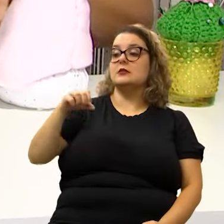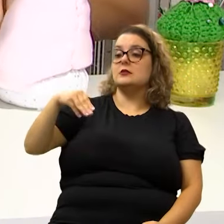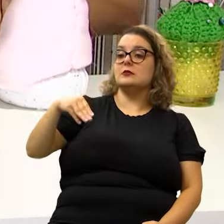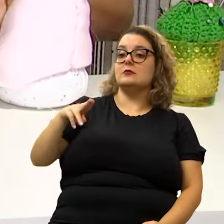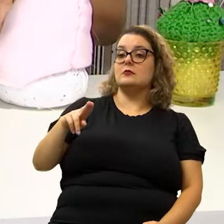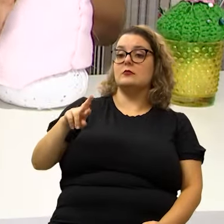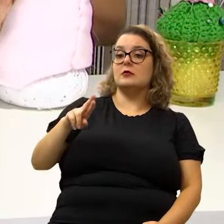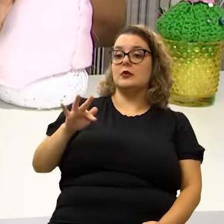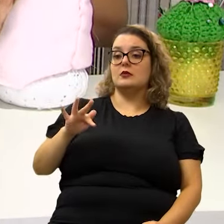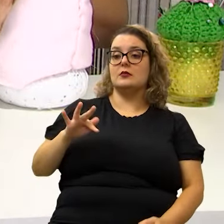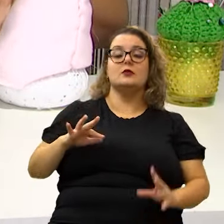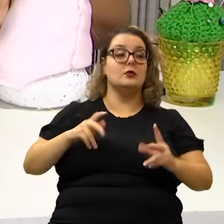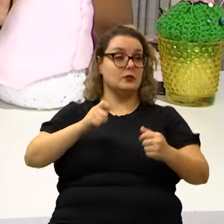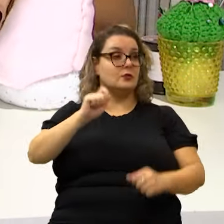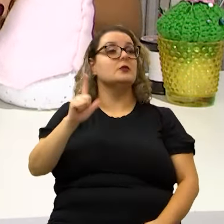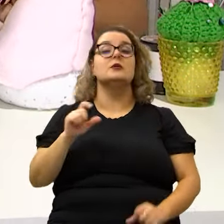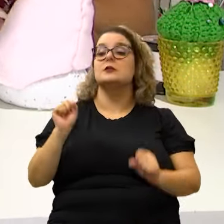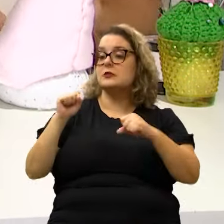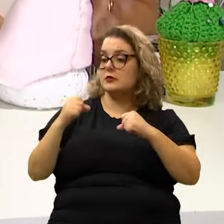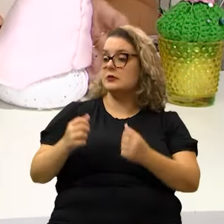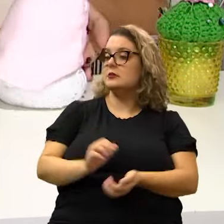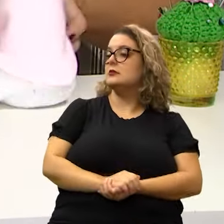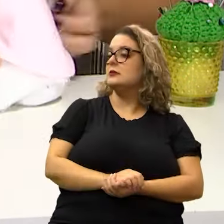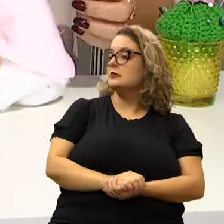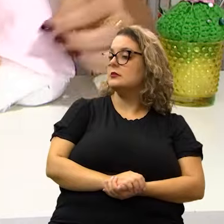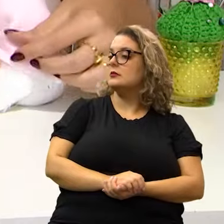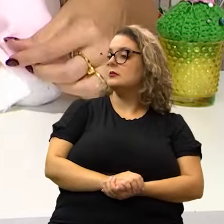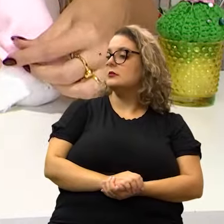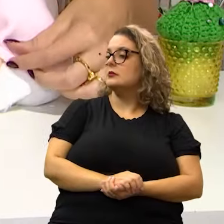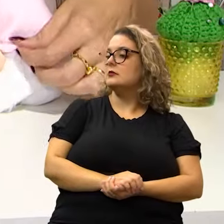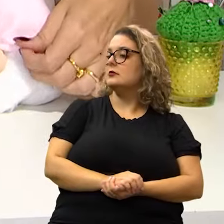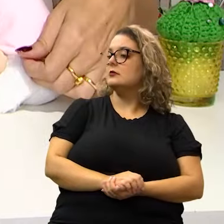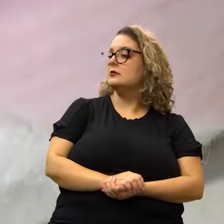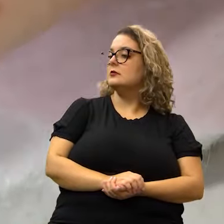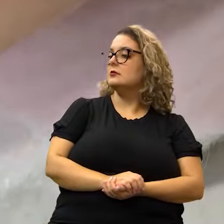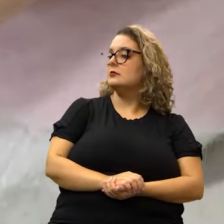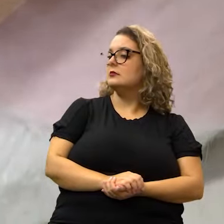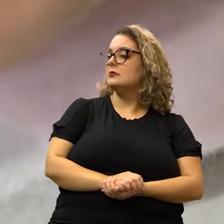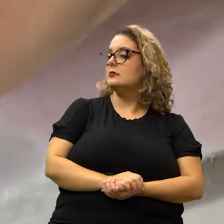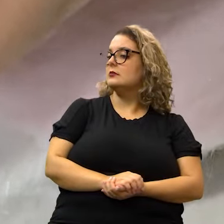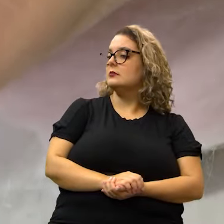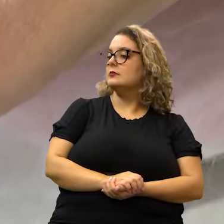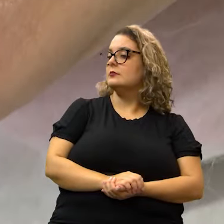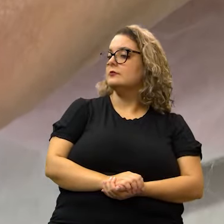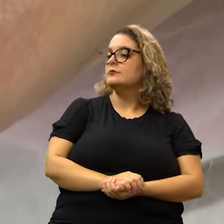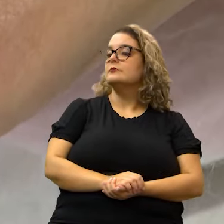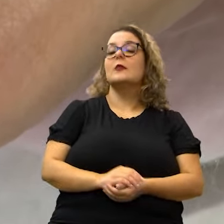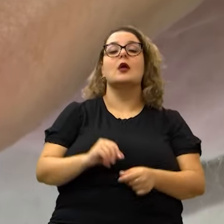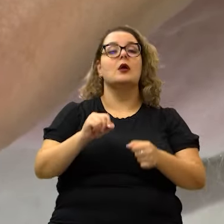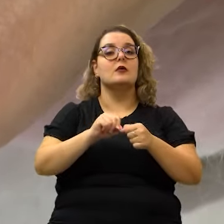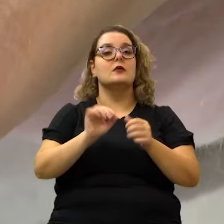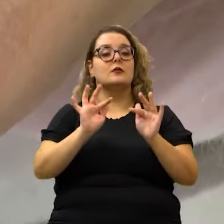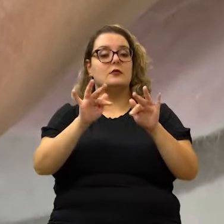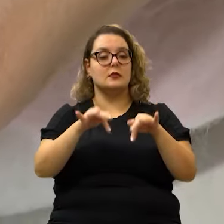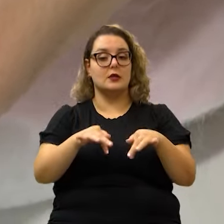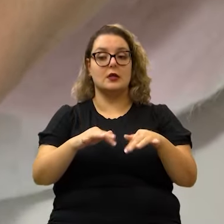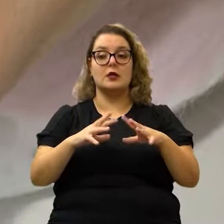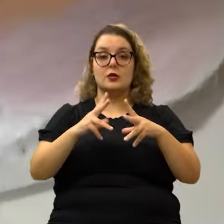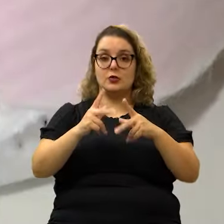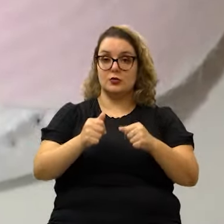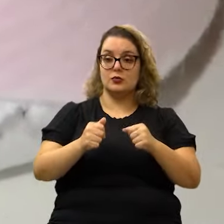Exatamente. Todo azul. Eu só dei uma viradinha só para garantir aqui o ladinho. Agora, gente, a gente vai finalizar toda